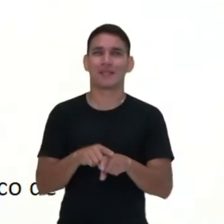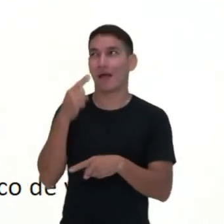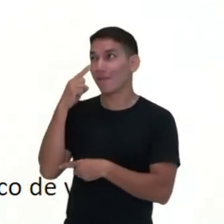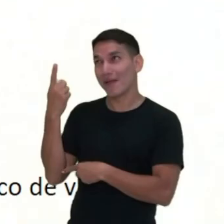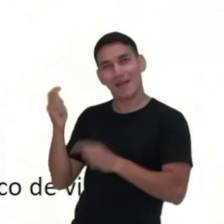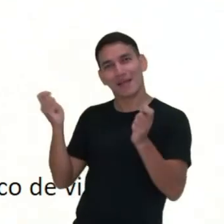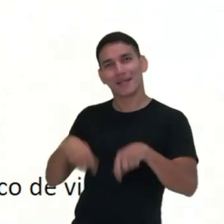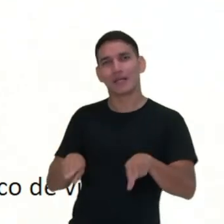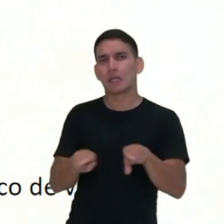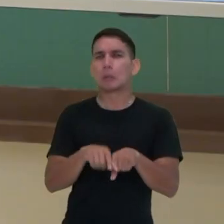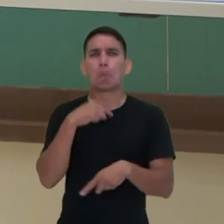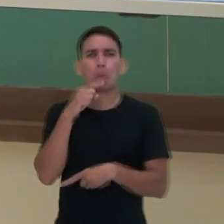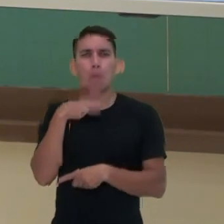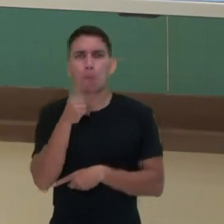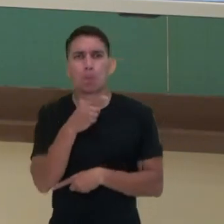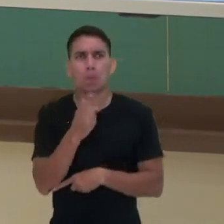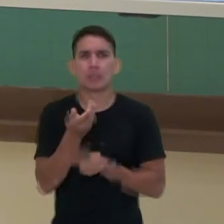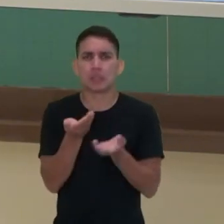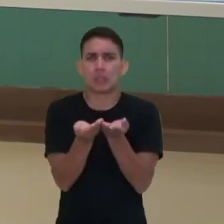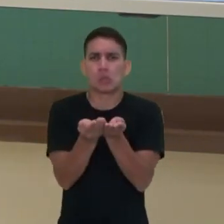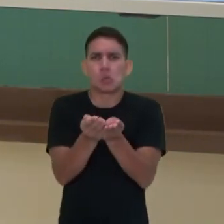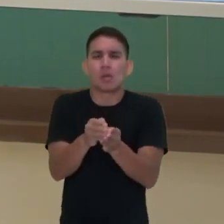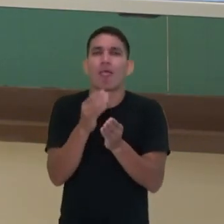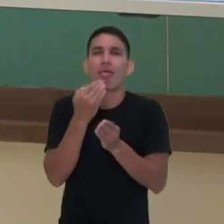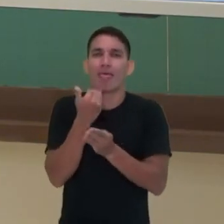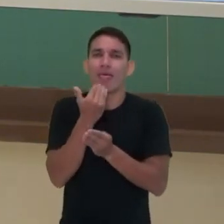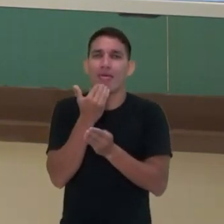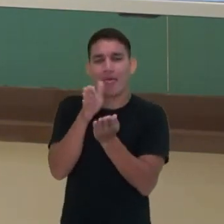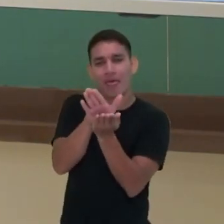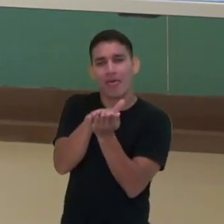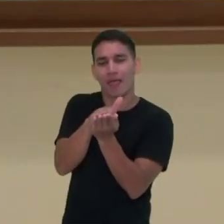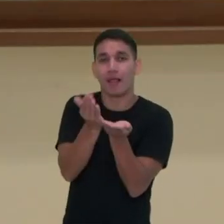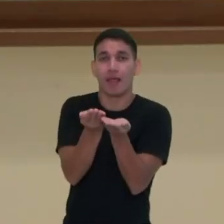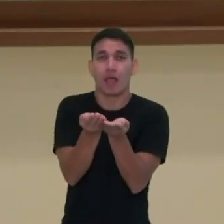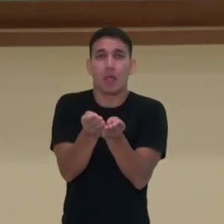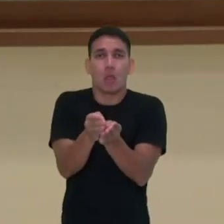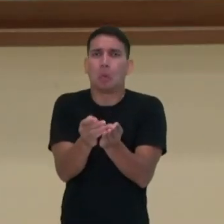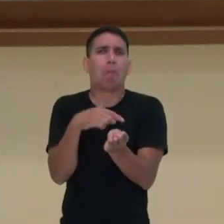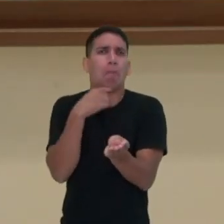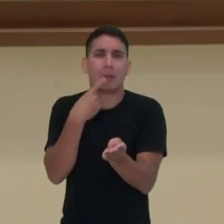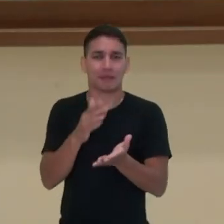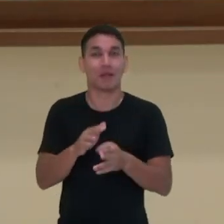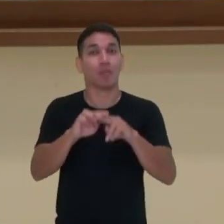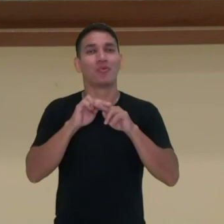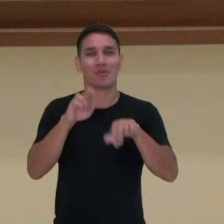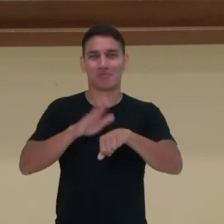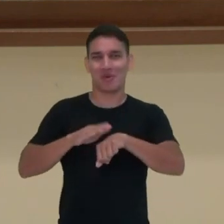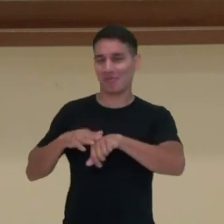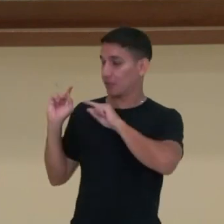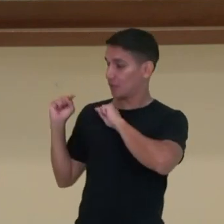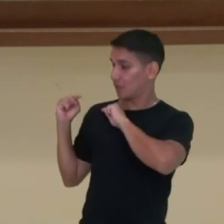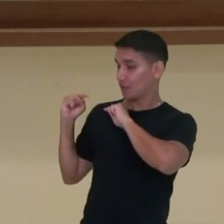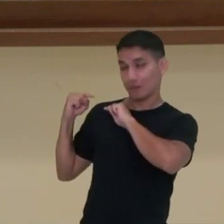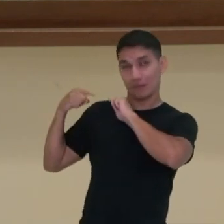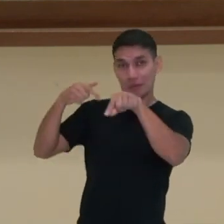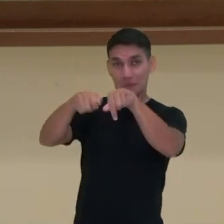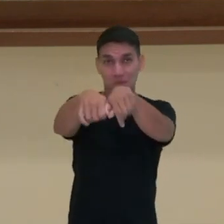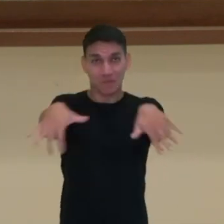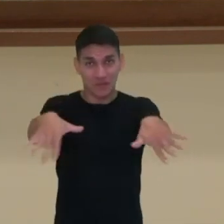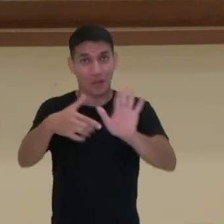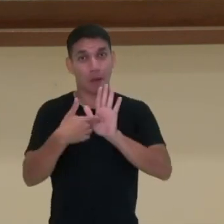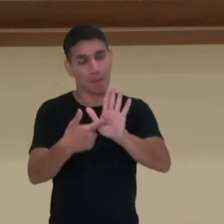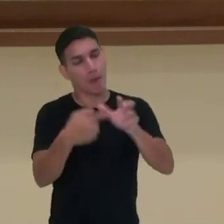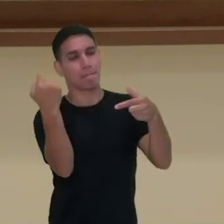incapacidade de enrolar a língua, tudo isso é recessivo. Então, quando você for montar o heredograma, você vai trazer